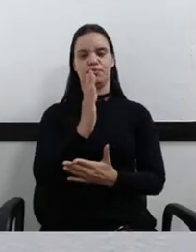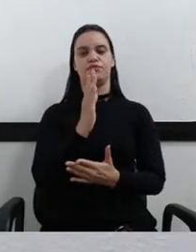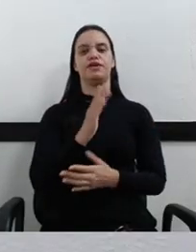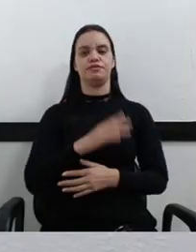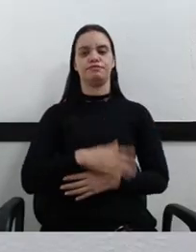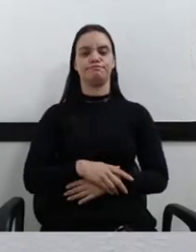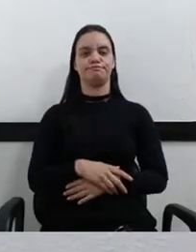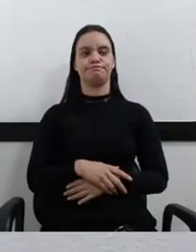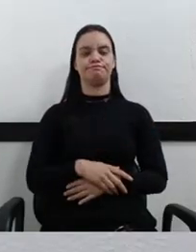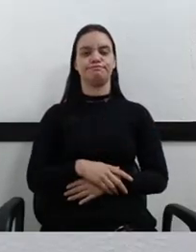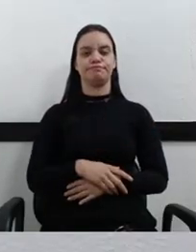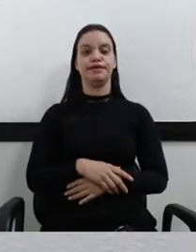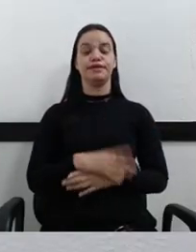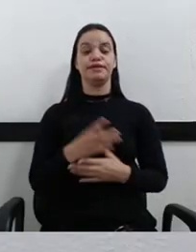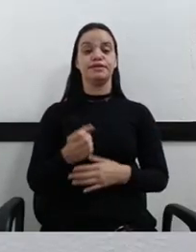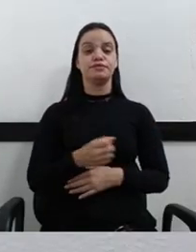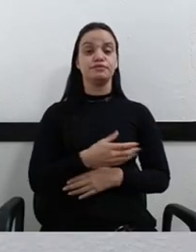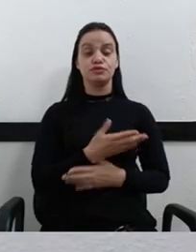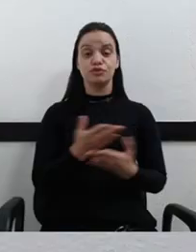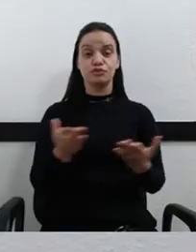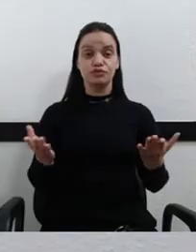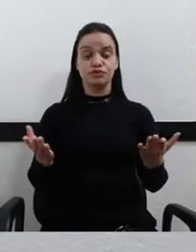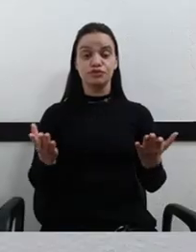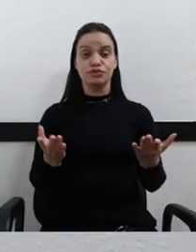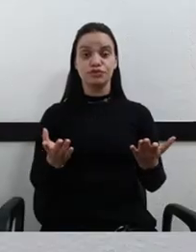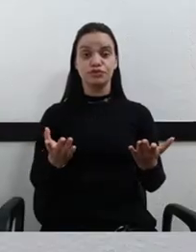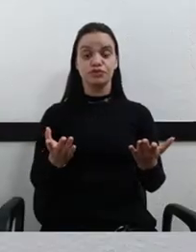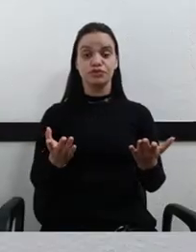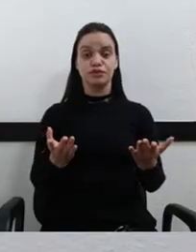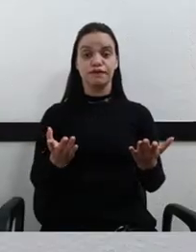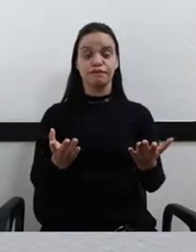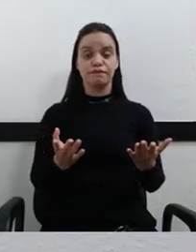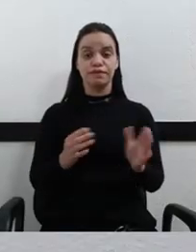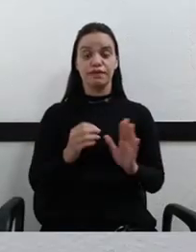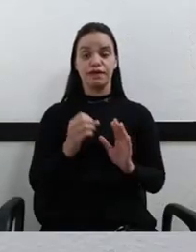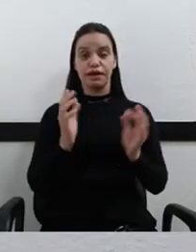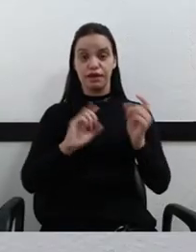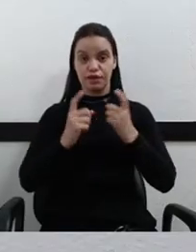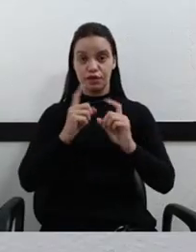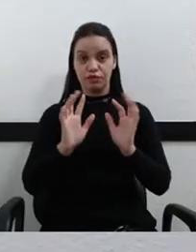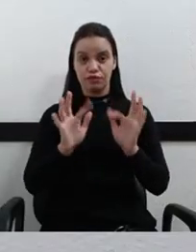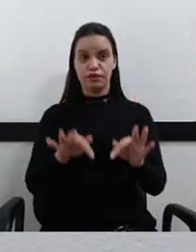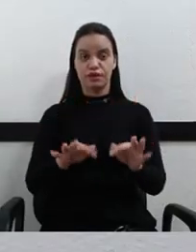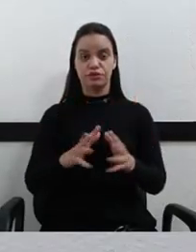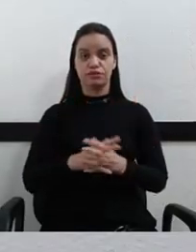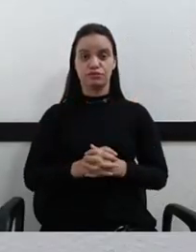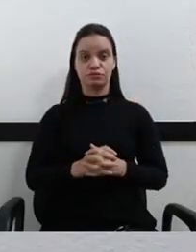Aprovado. Senhoras e senhores, encerrada a pauta.